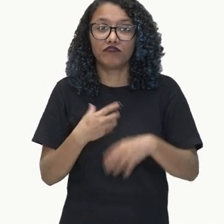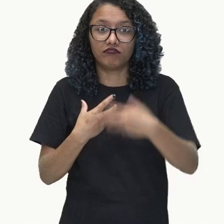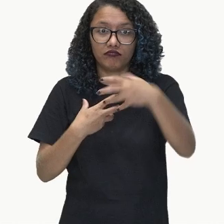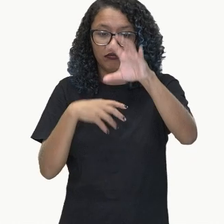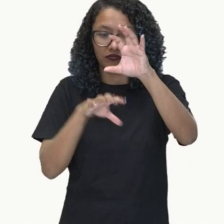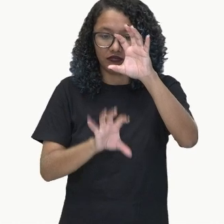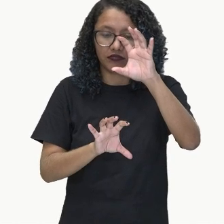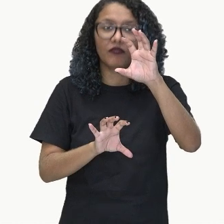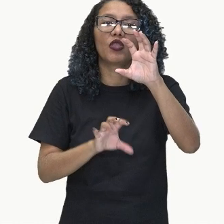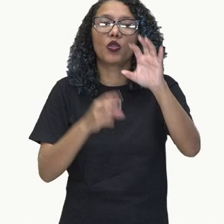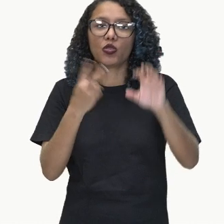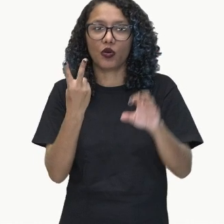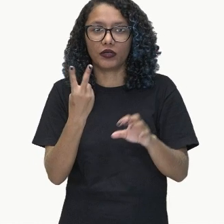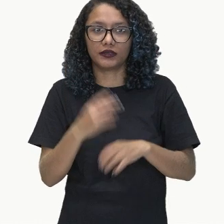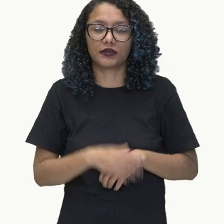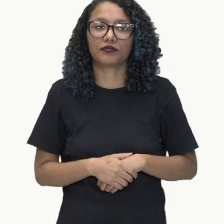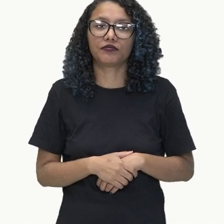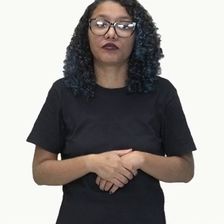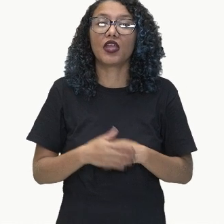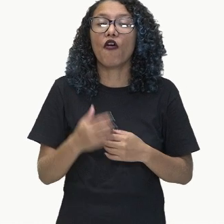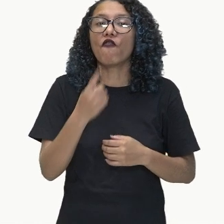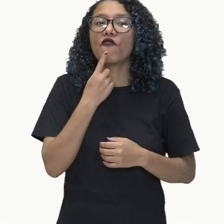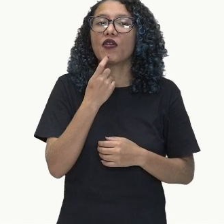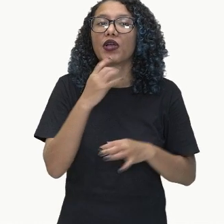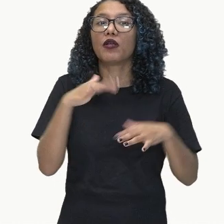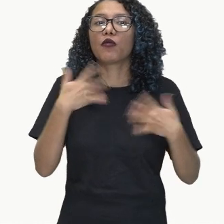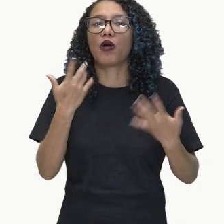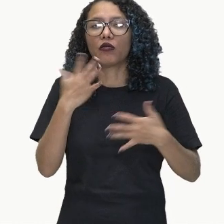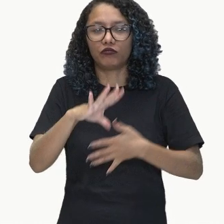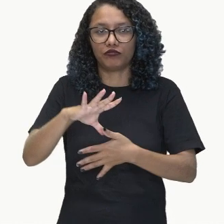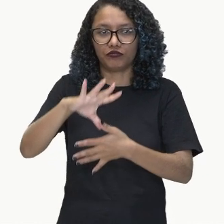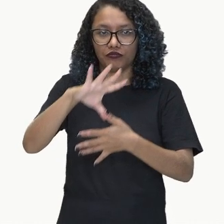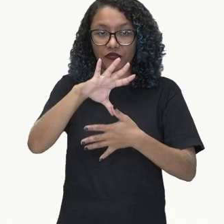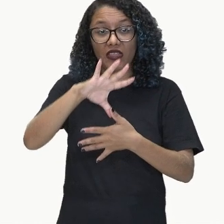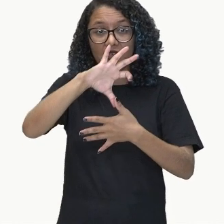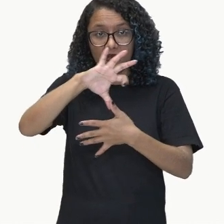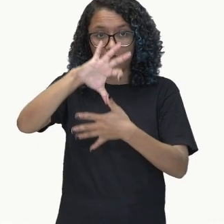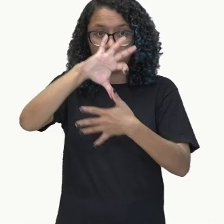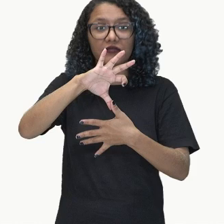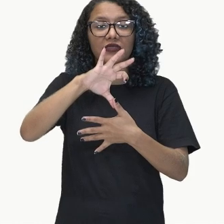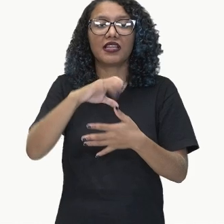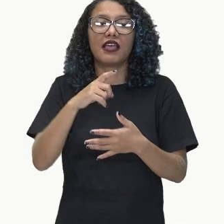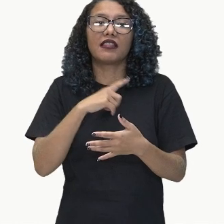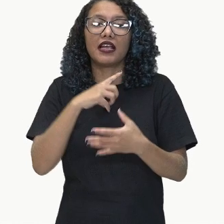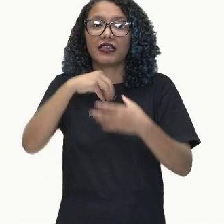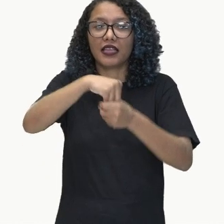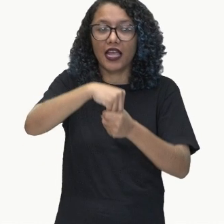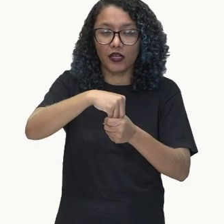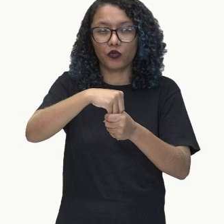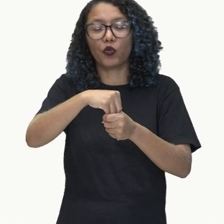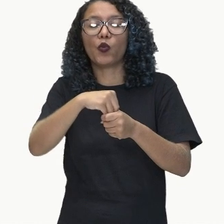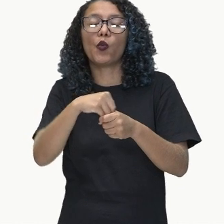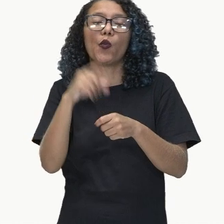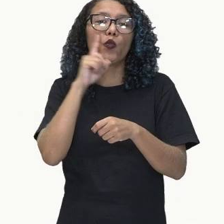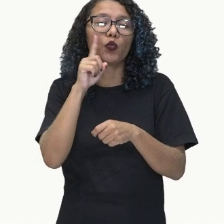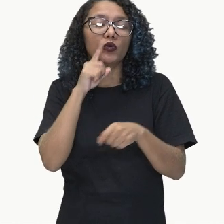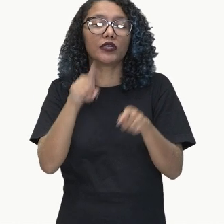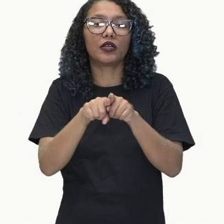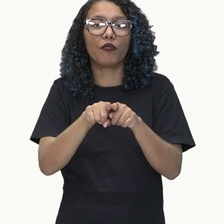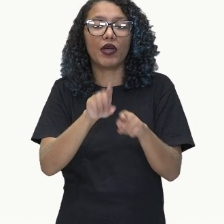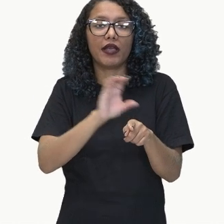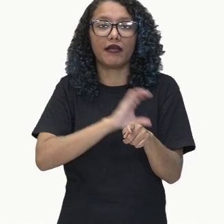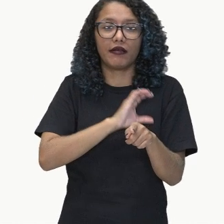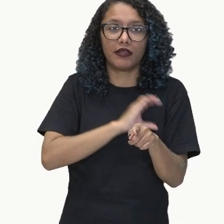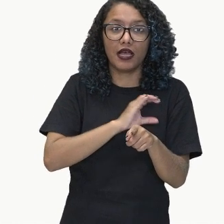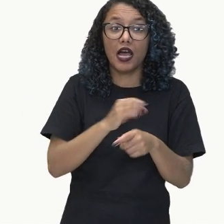América anglo-saxônica, que é composta por Canadá e Estados Unidos, e todos os outros demais países são os países